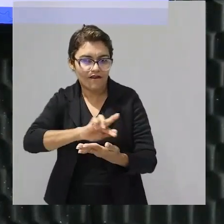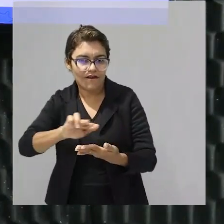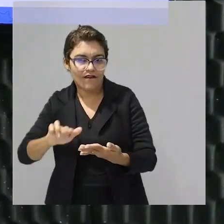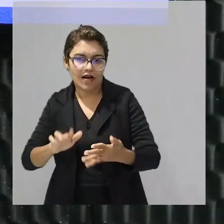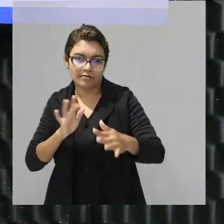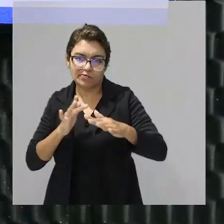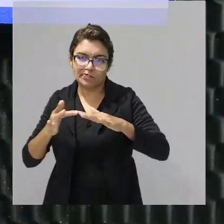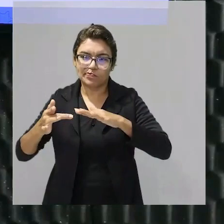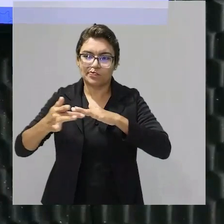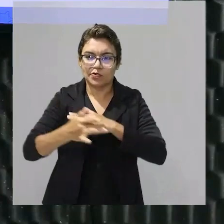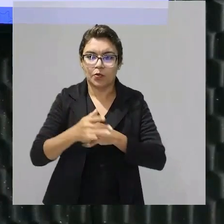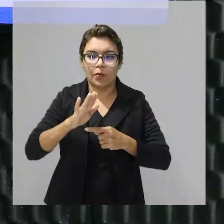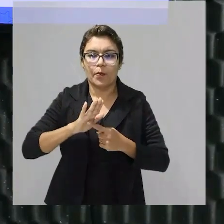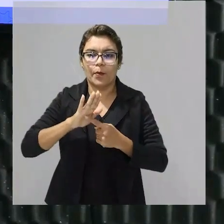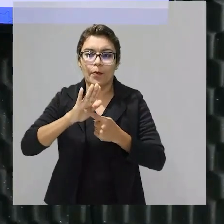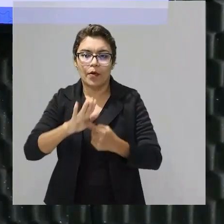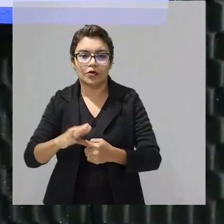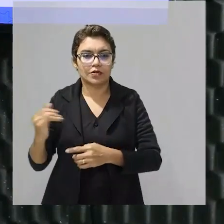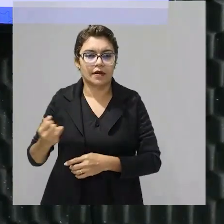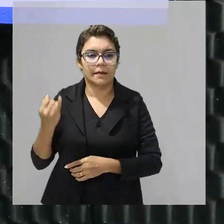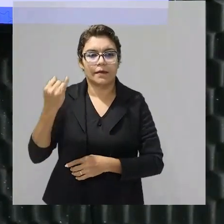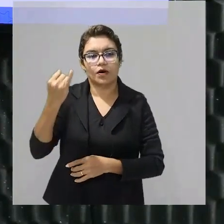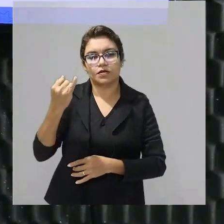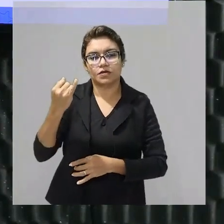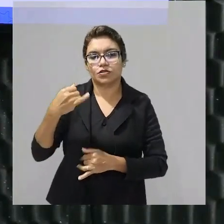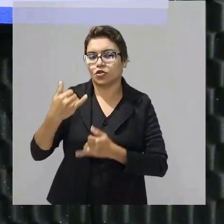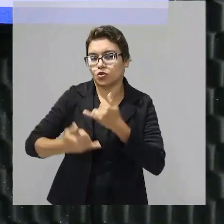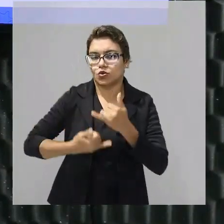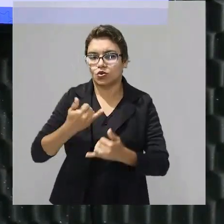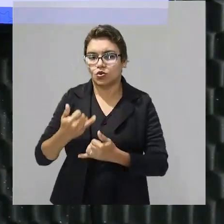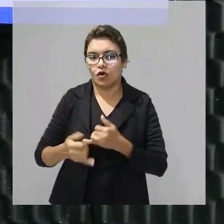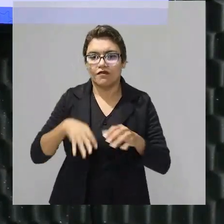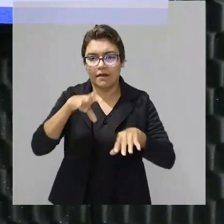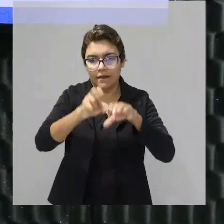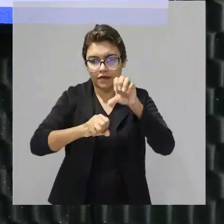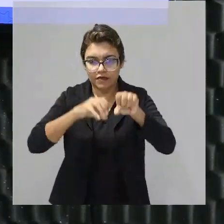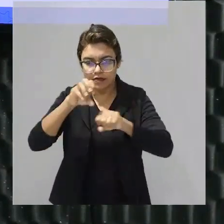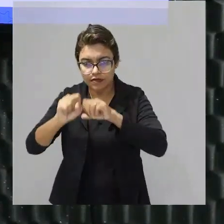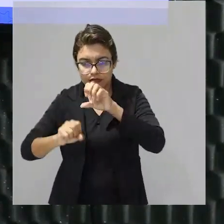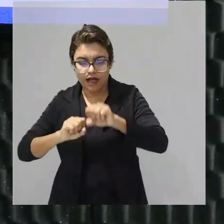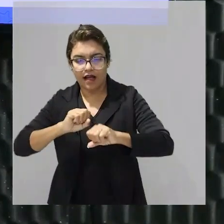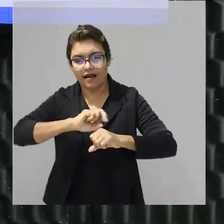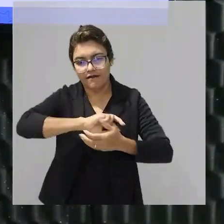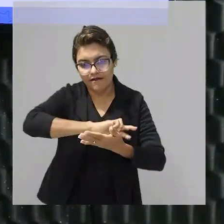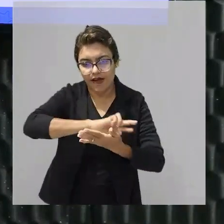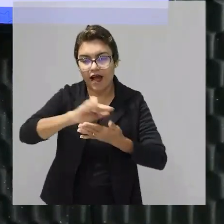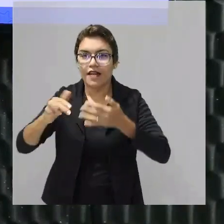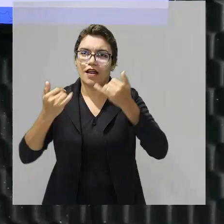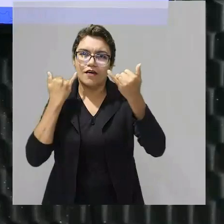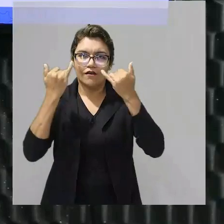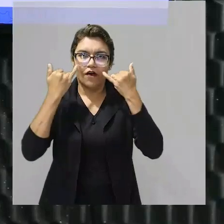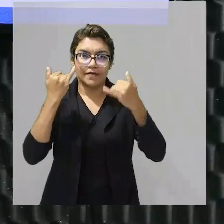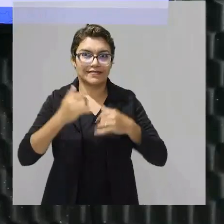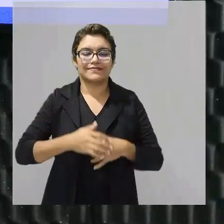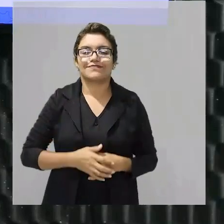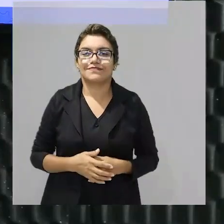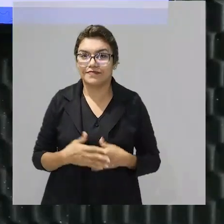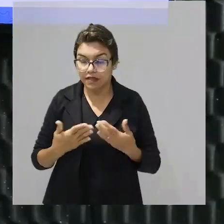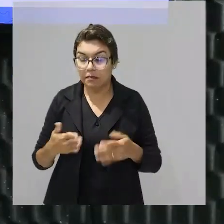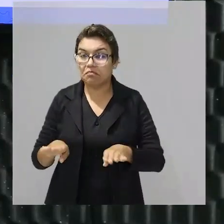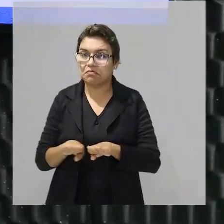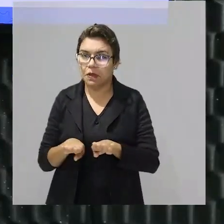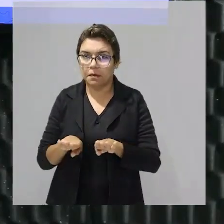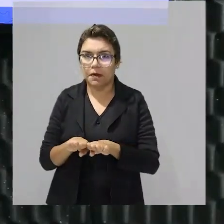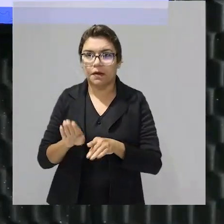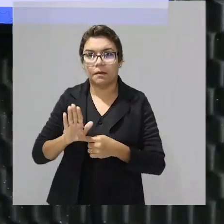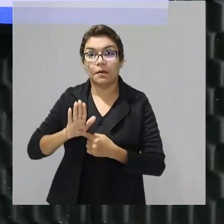consequentemente, todo o regime democrático. Então, observem como vem toda uma sequência. Indicou o que